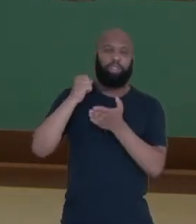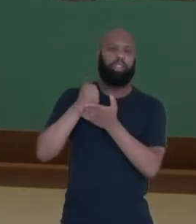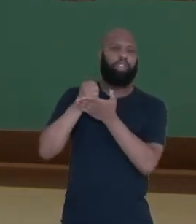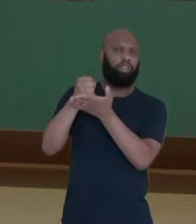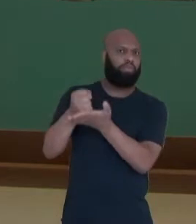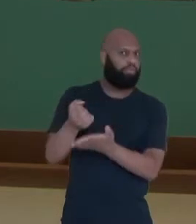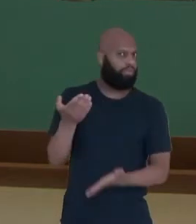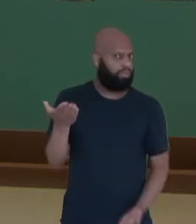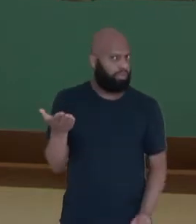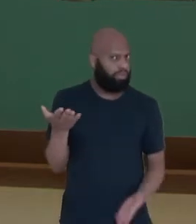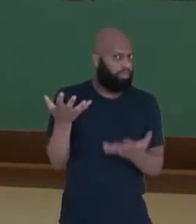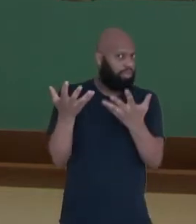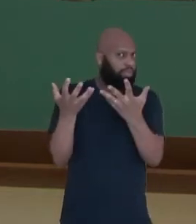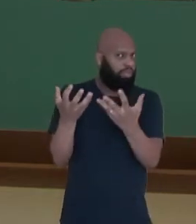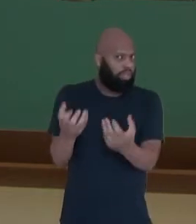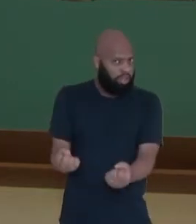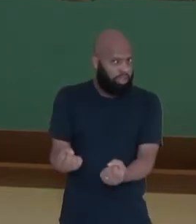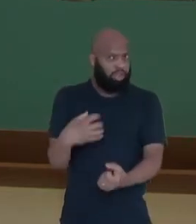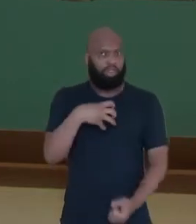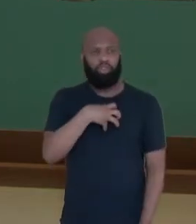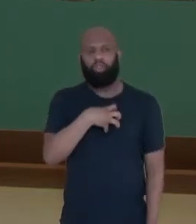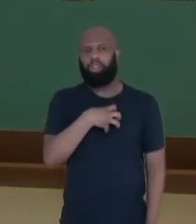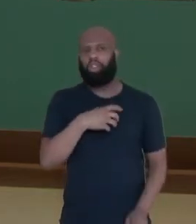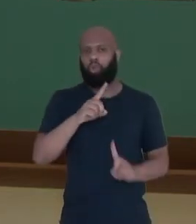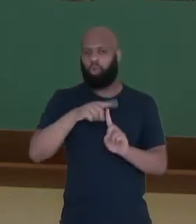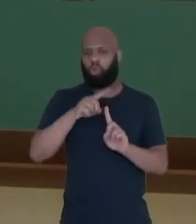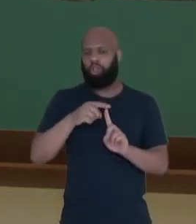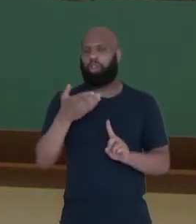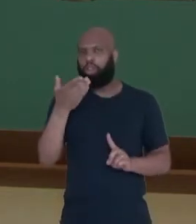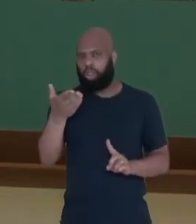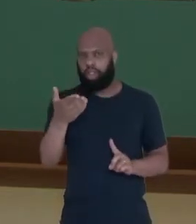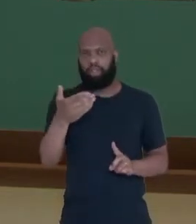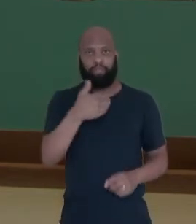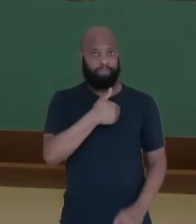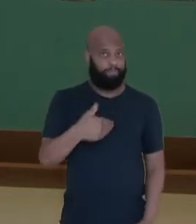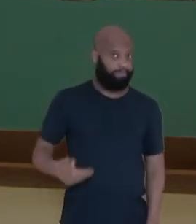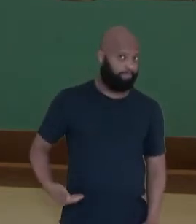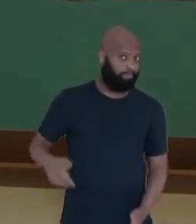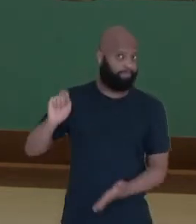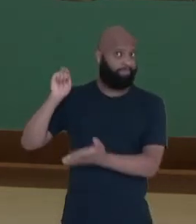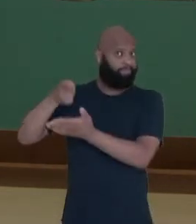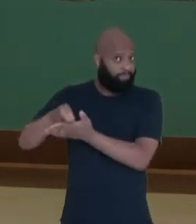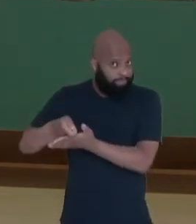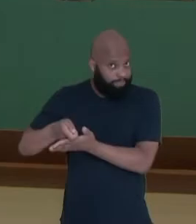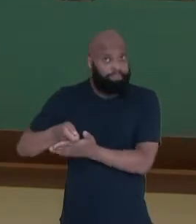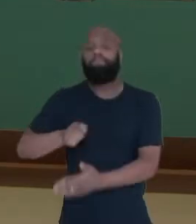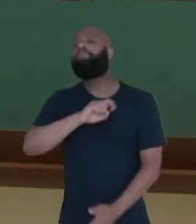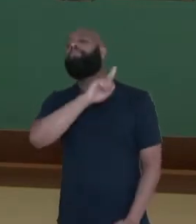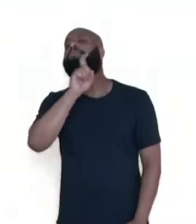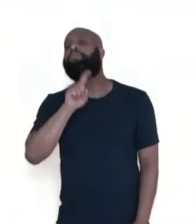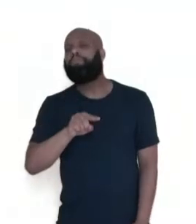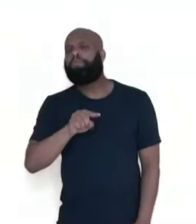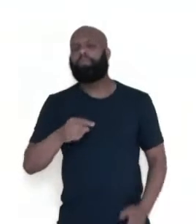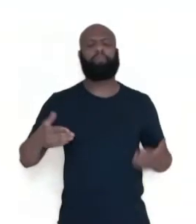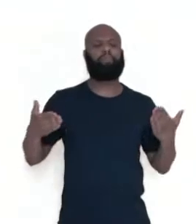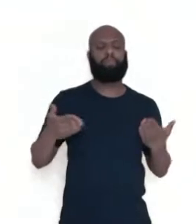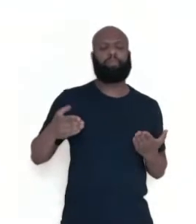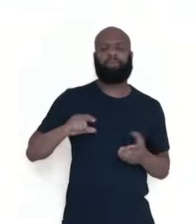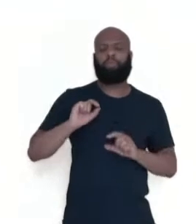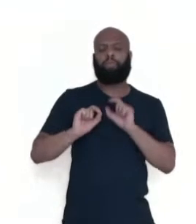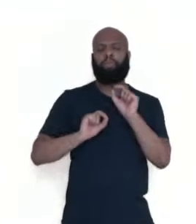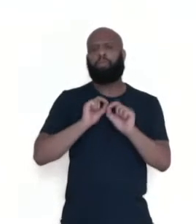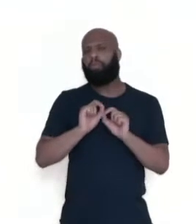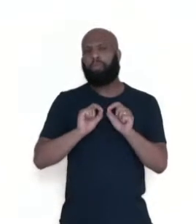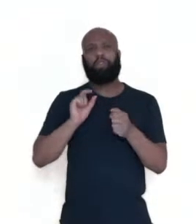apoiam ou apoiaram esse tipo de regime totalitário? E atualmente, como lidamos